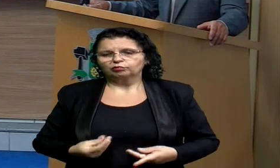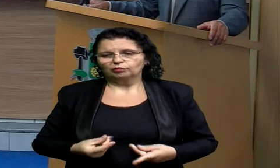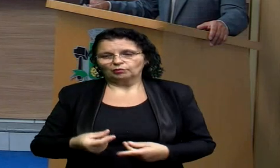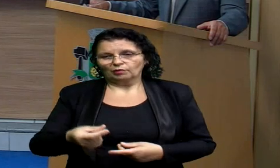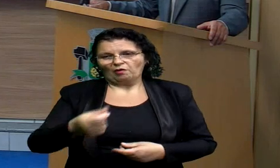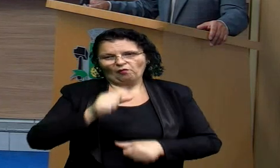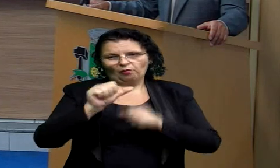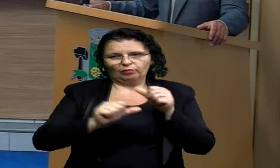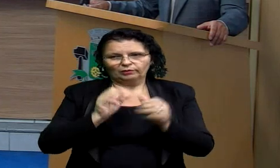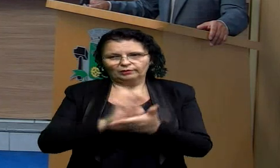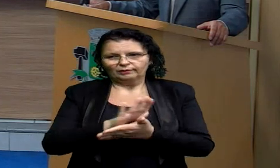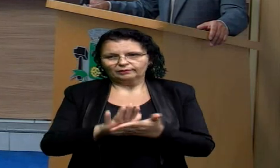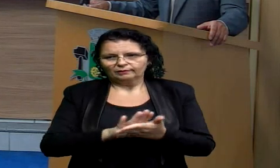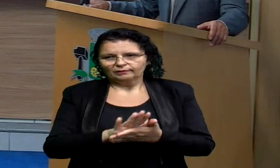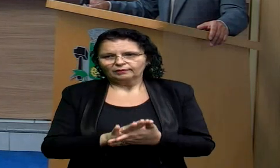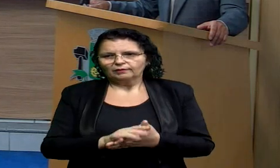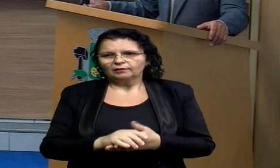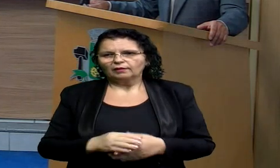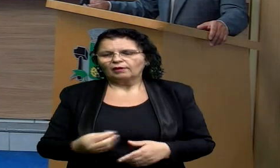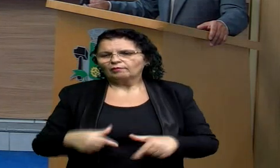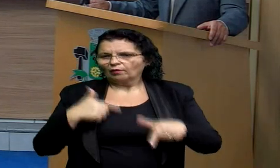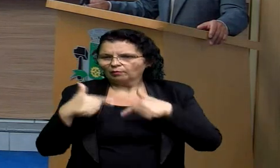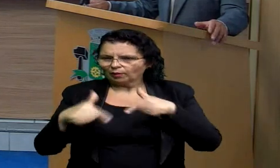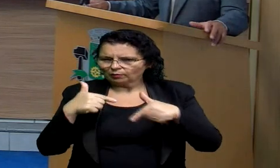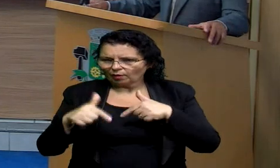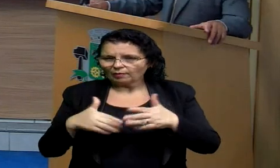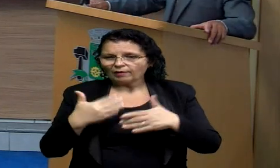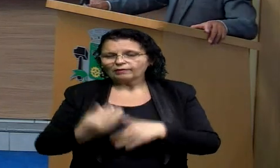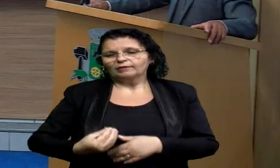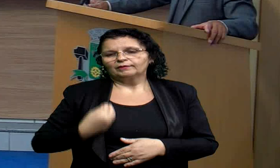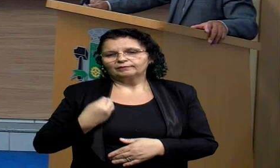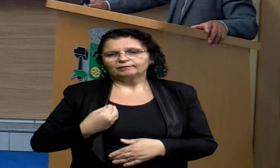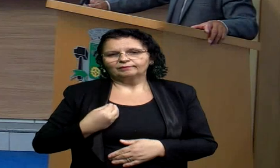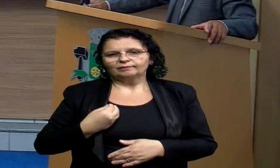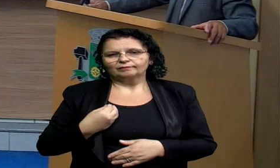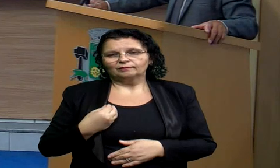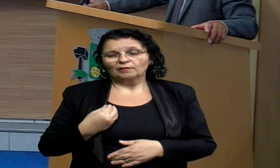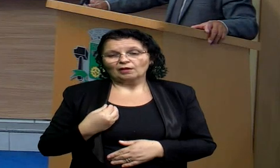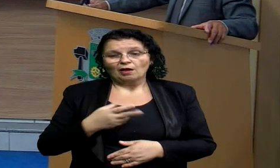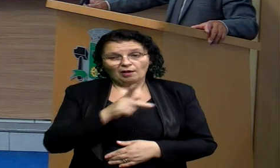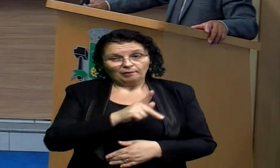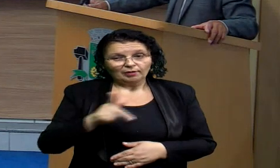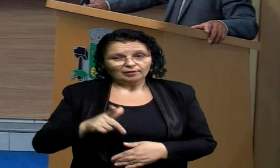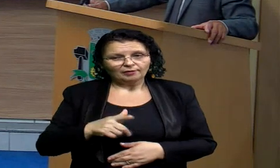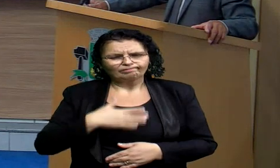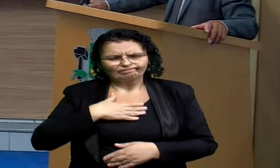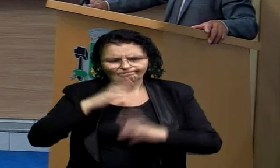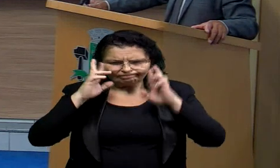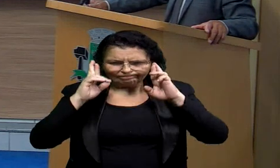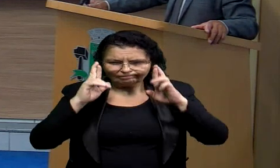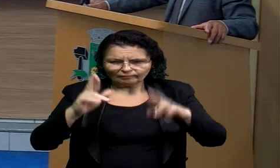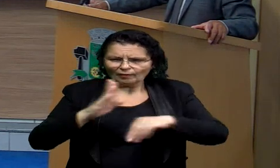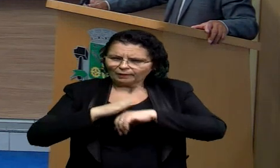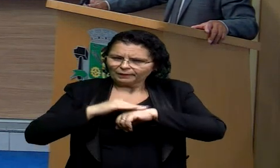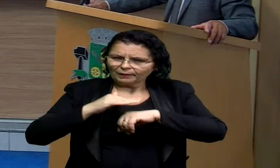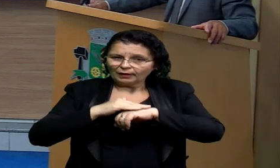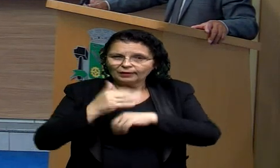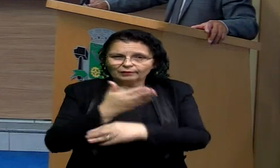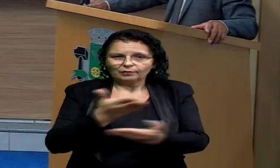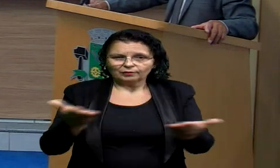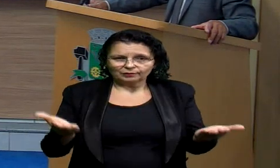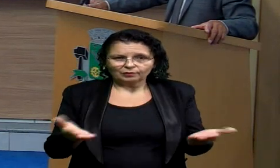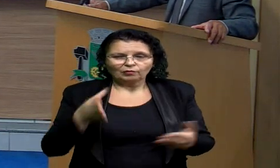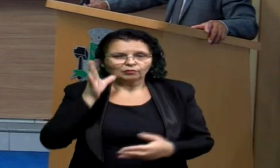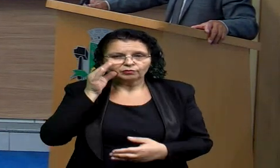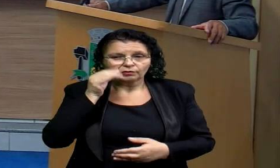de 58 anos tá é assim que nós vamos trabalhar é assim que nós vivemos senhor presidente Eu tenho um carinho pelo senhor muito grande carinho pelo Julião e todosos